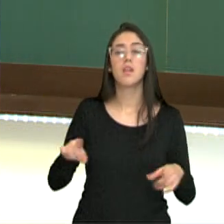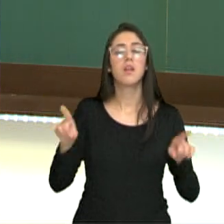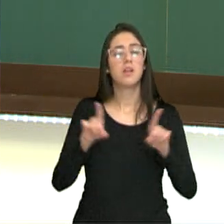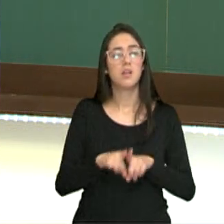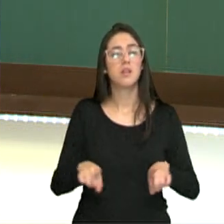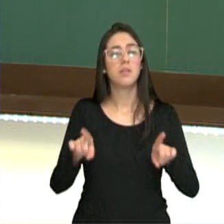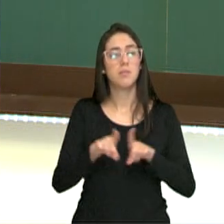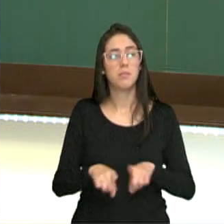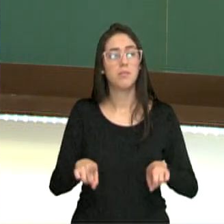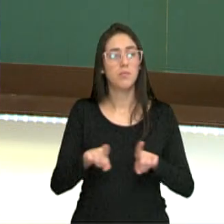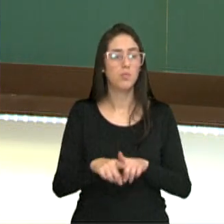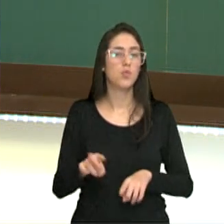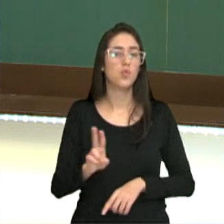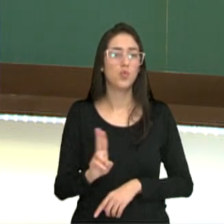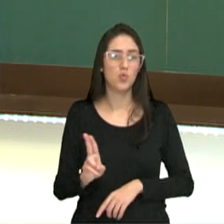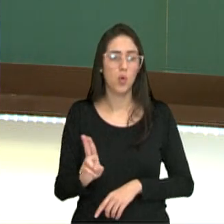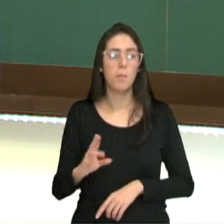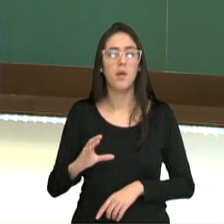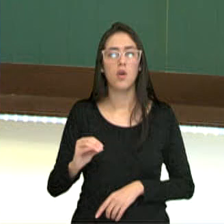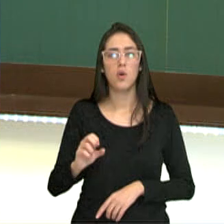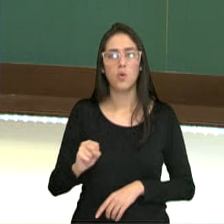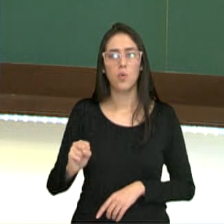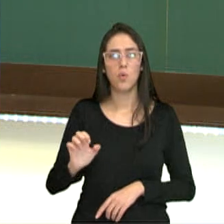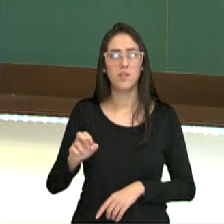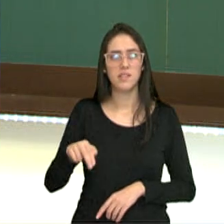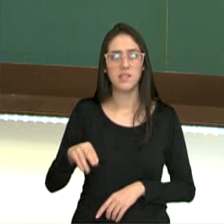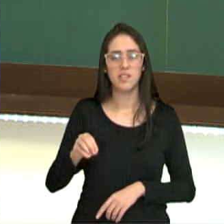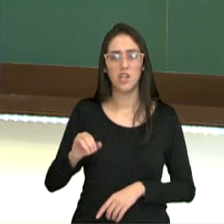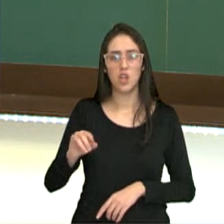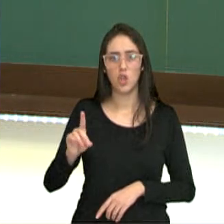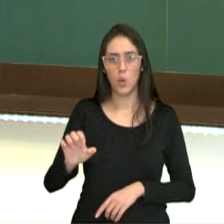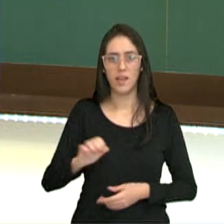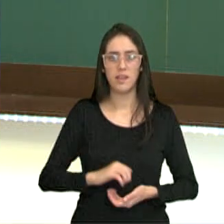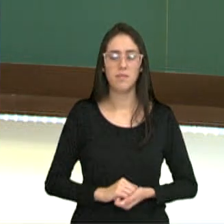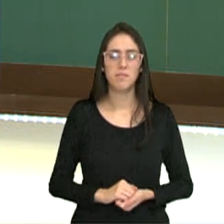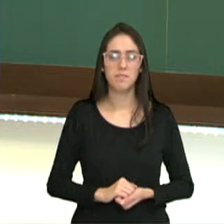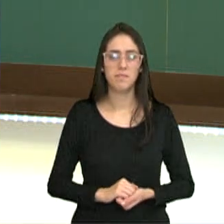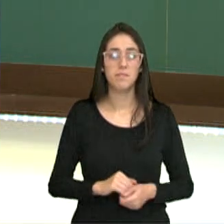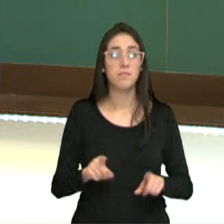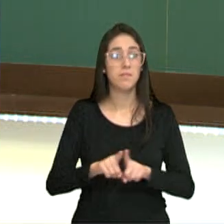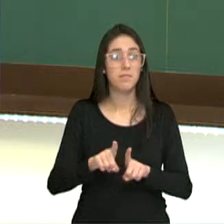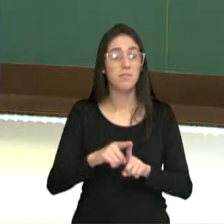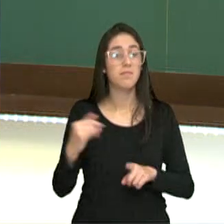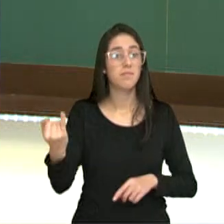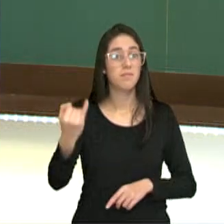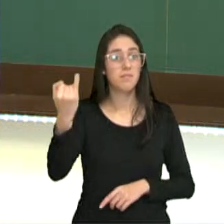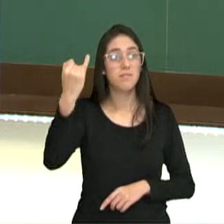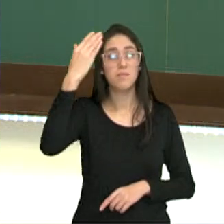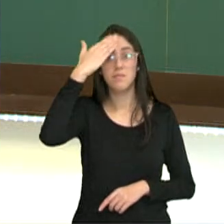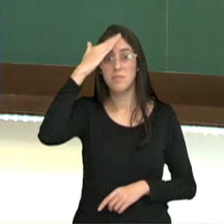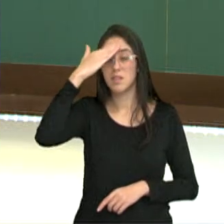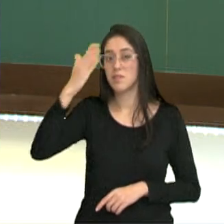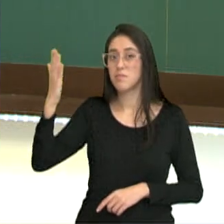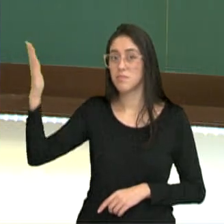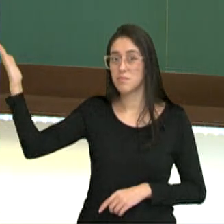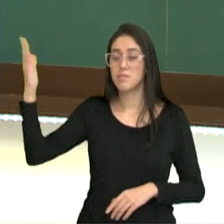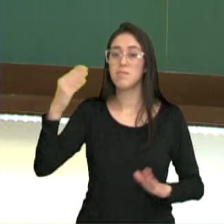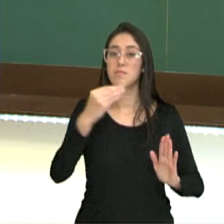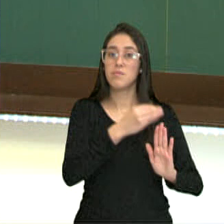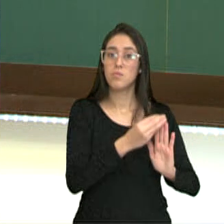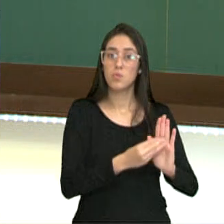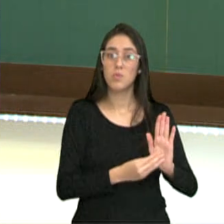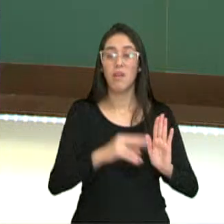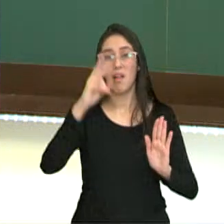repetição chama-se cossenoide. Também super importante de nós anotarmos e